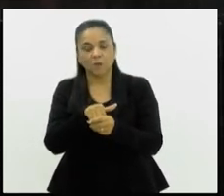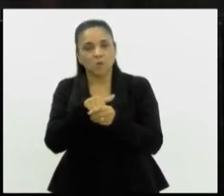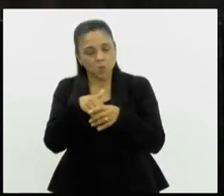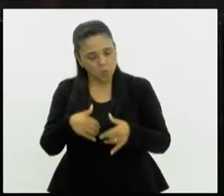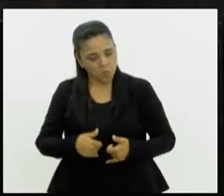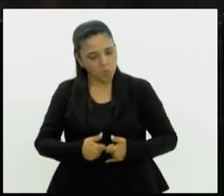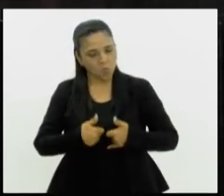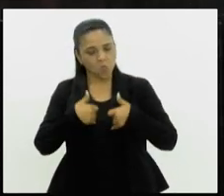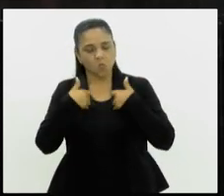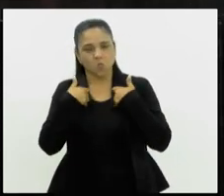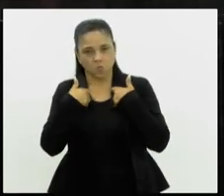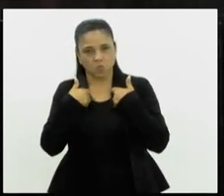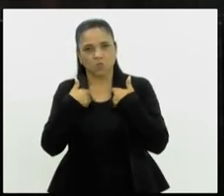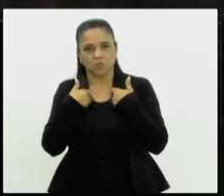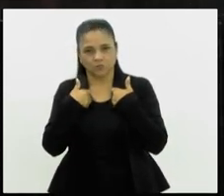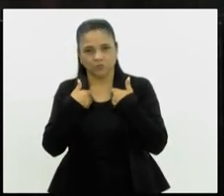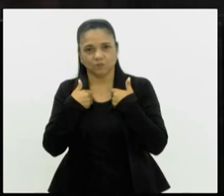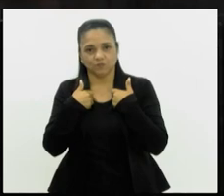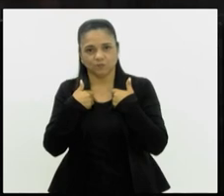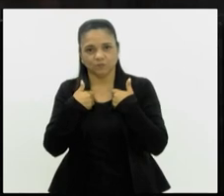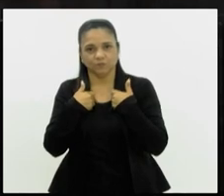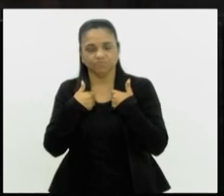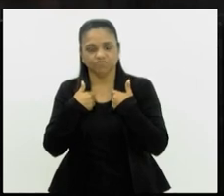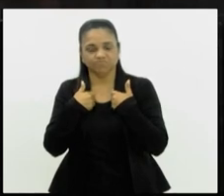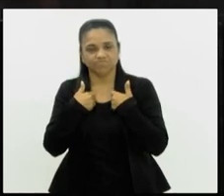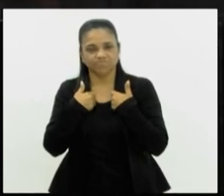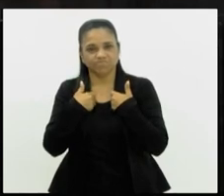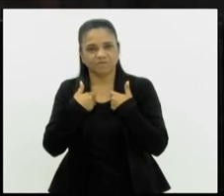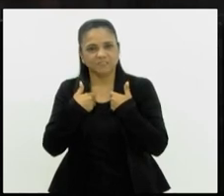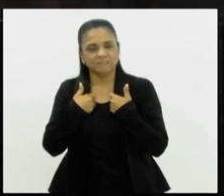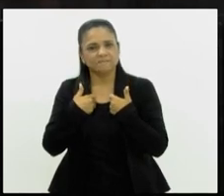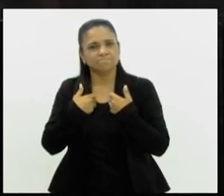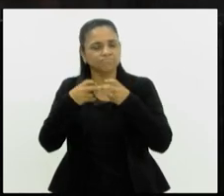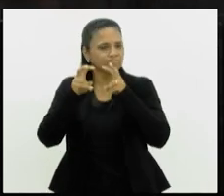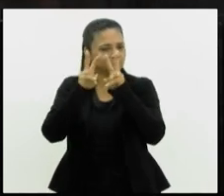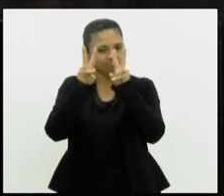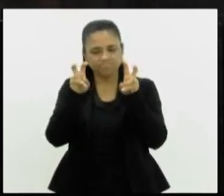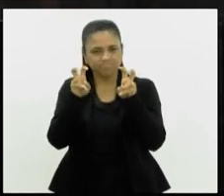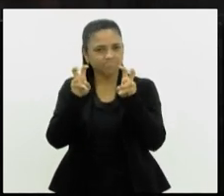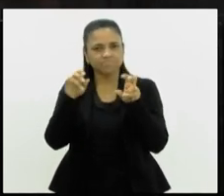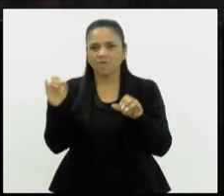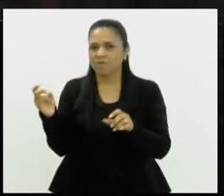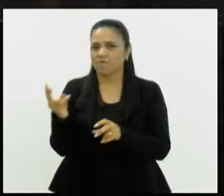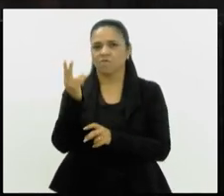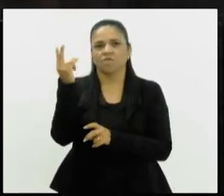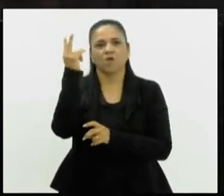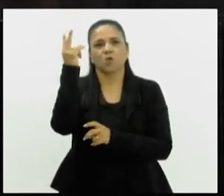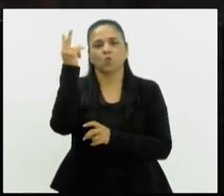muito poder cada vez mais falar sobre os valores